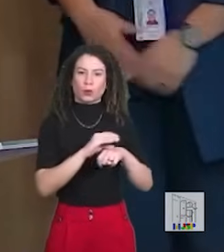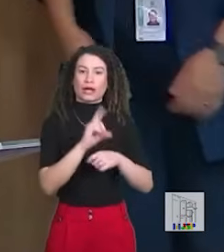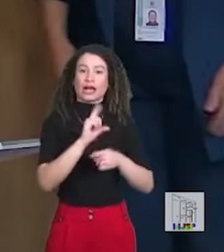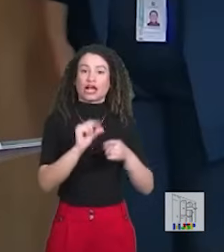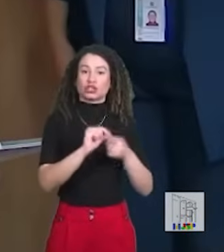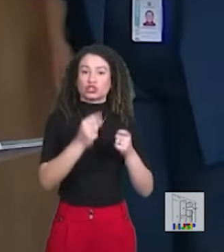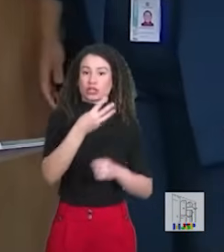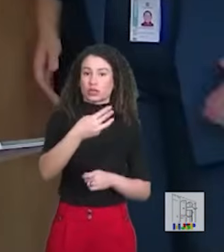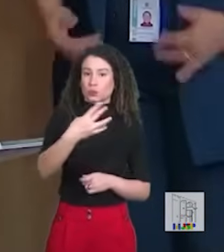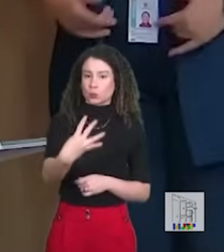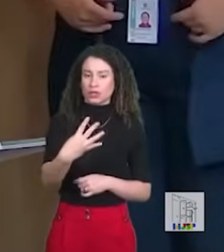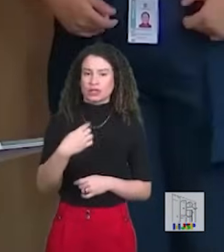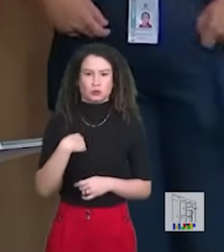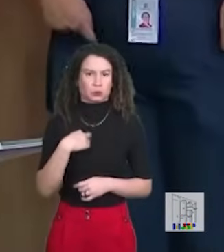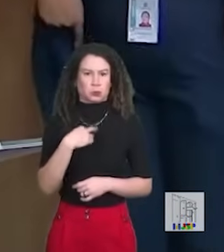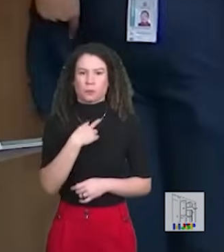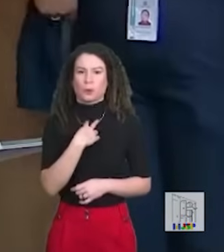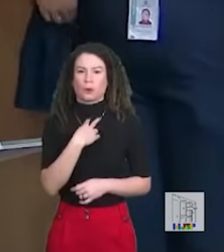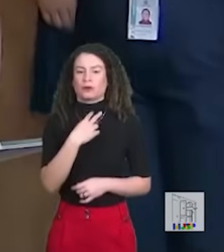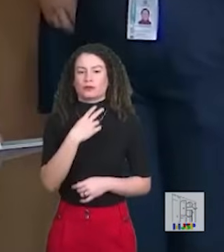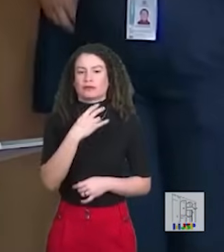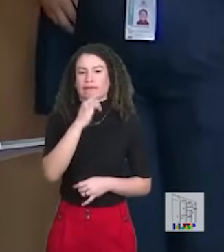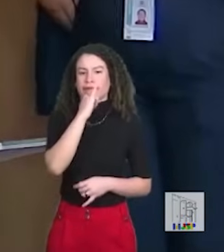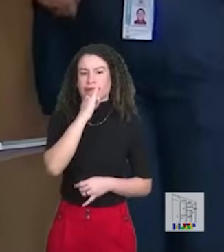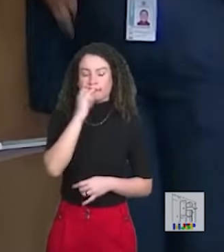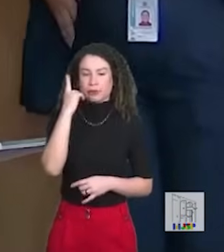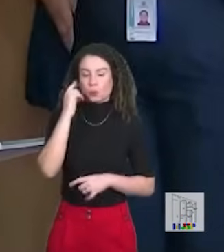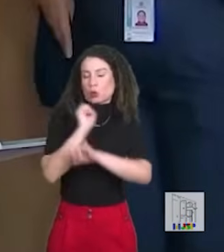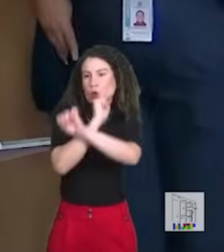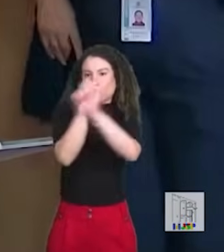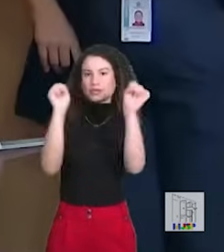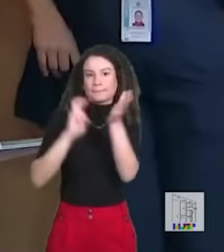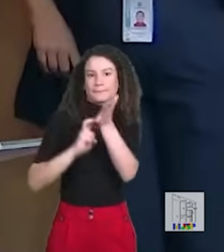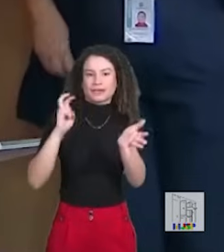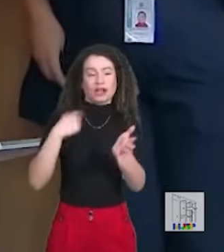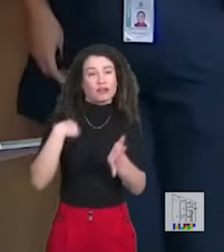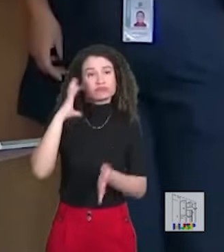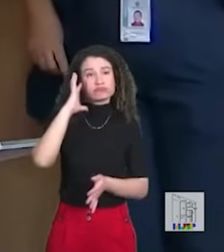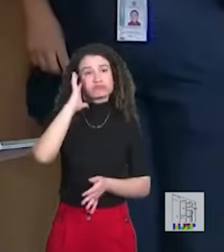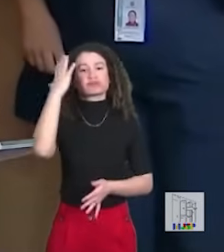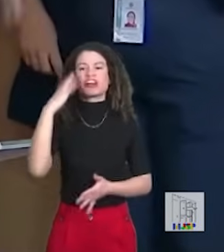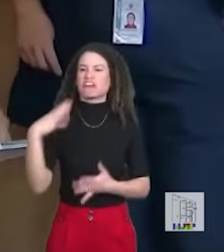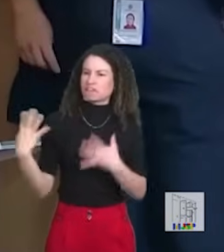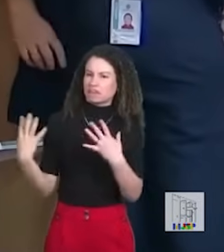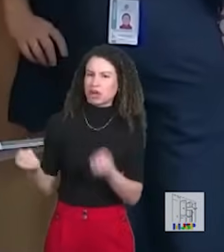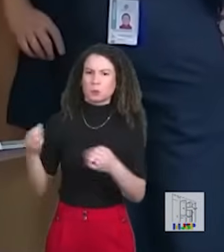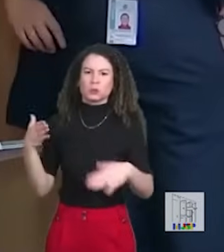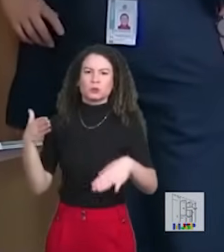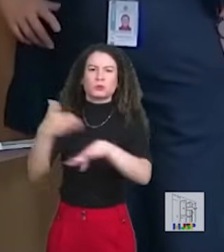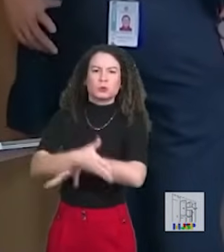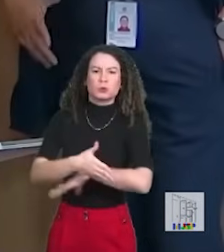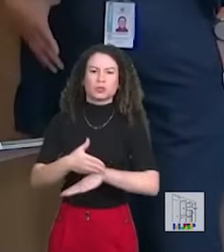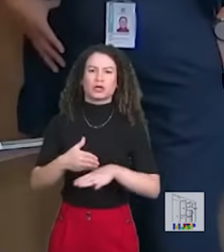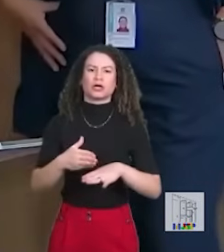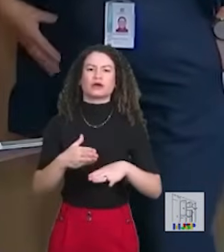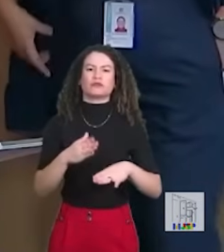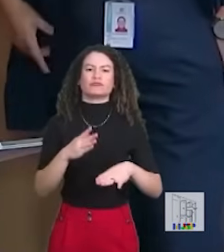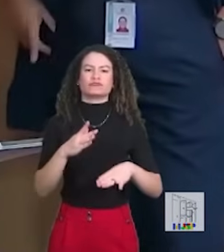eu não posso acordar de manhã e dizer assim vamos fazer intervenção Federal